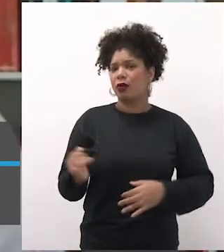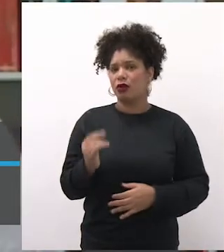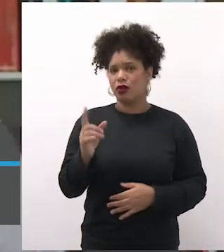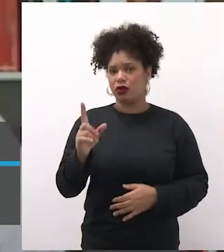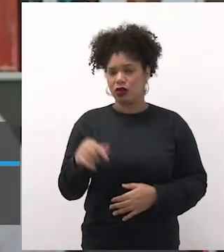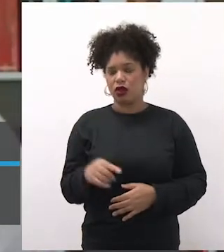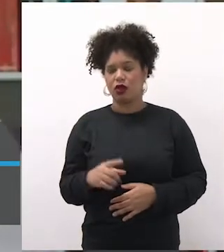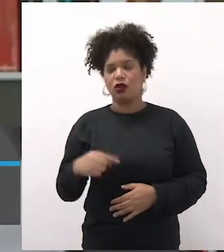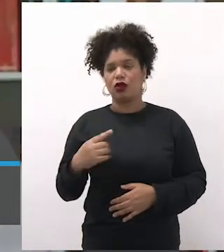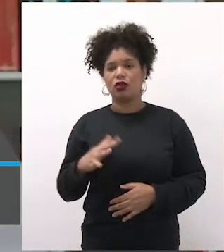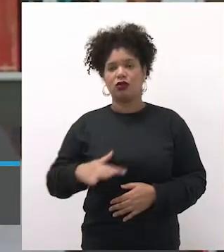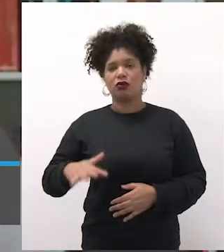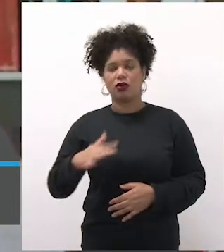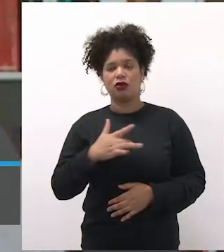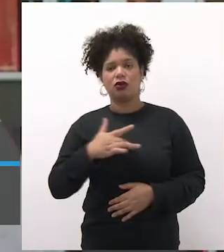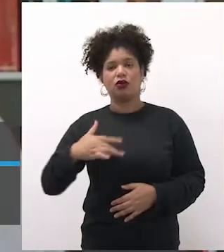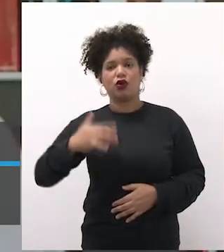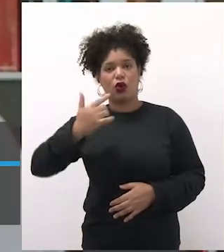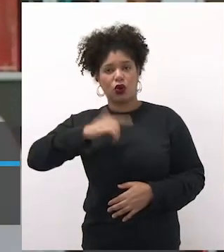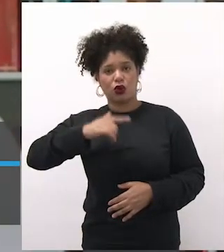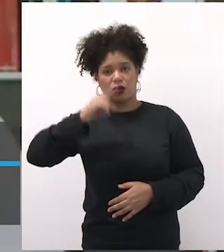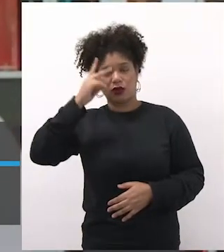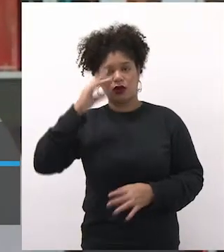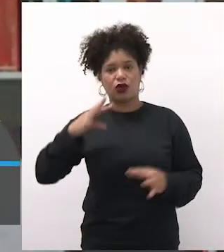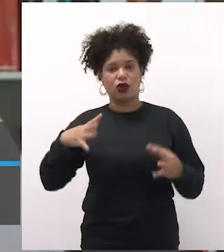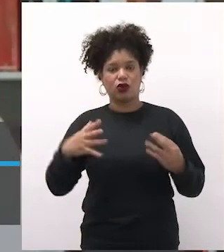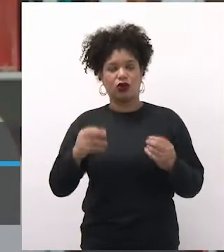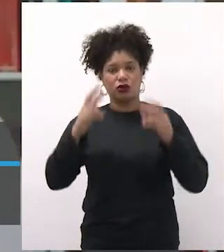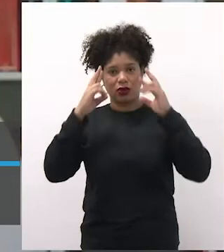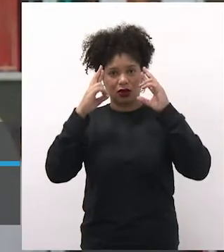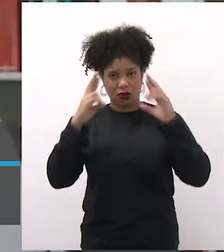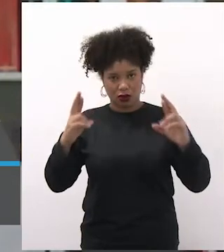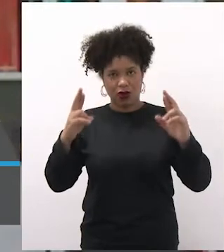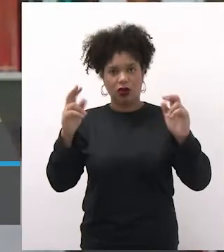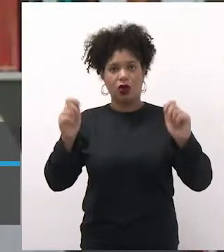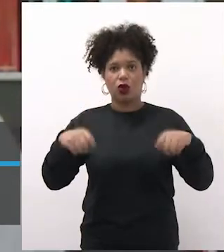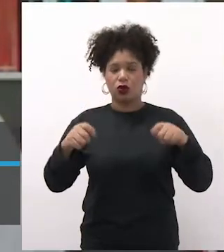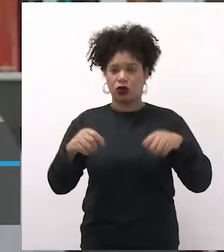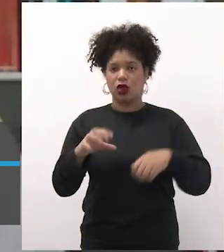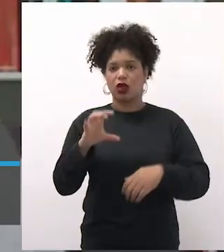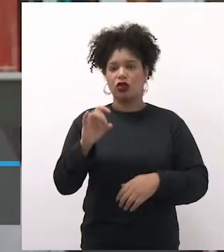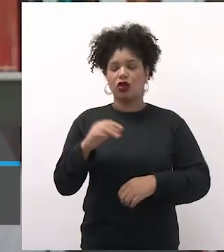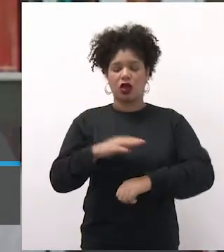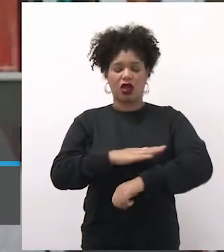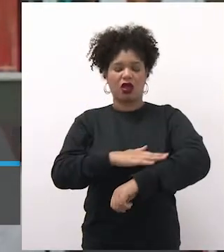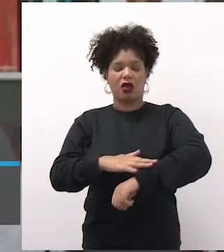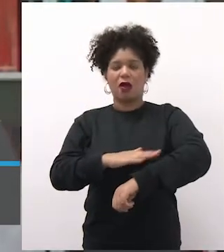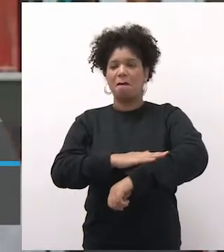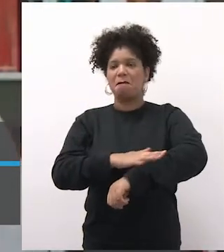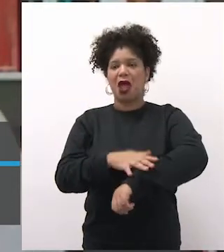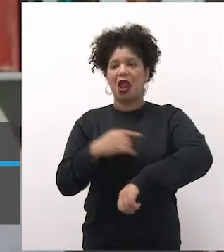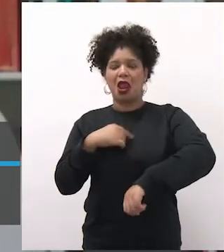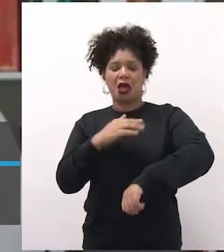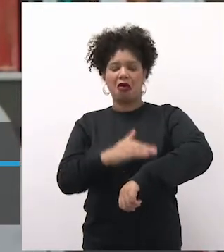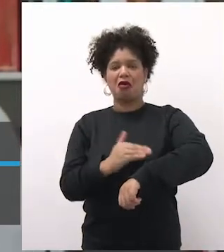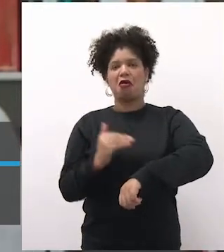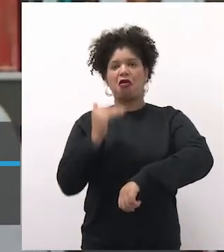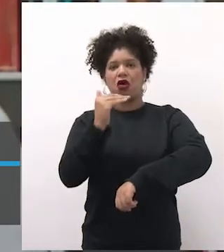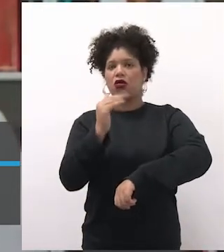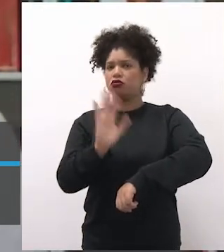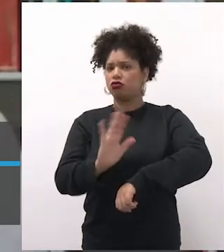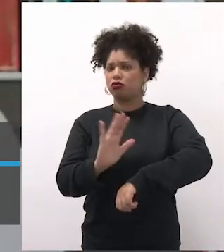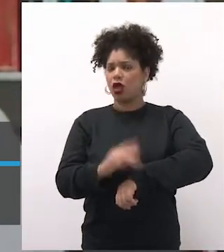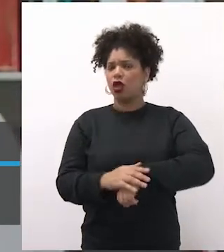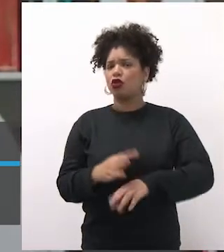crie um espaço saudável em que as pessoas respeitem as outras pelo que elas são, não pelo seu tom de pele. Então, eu descobri que